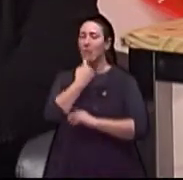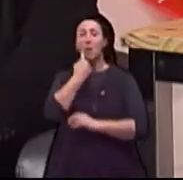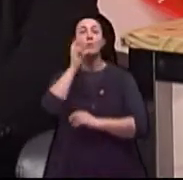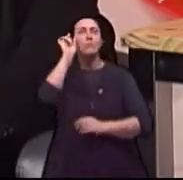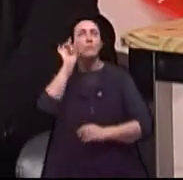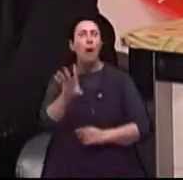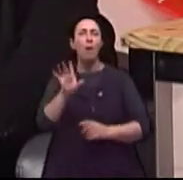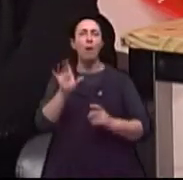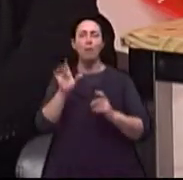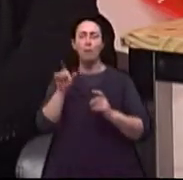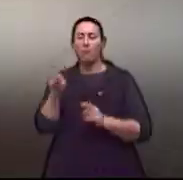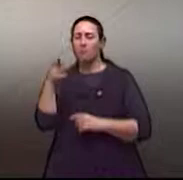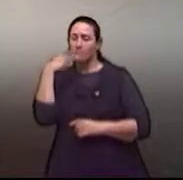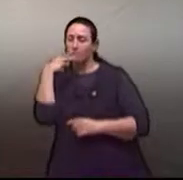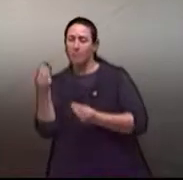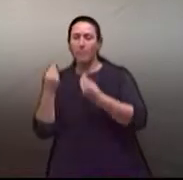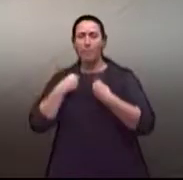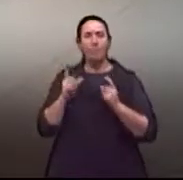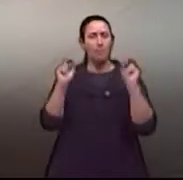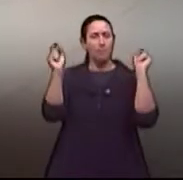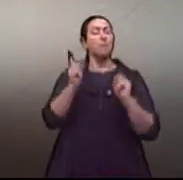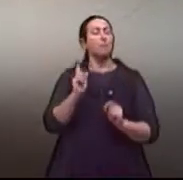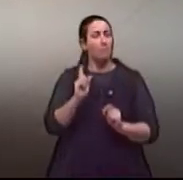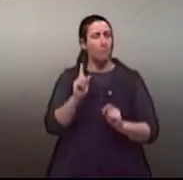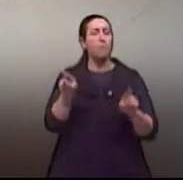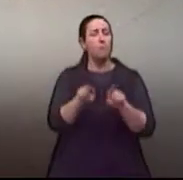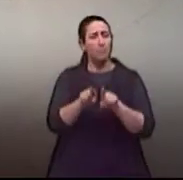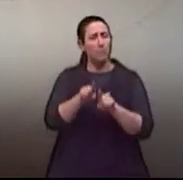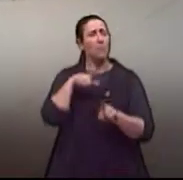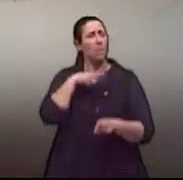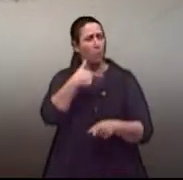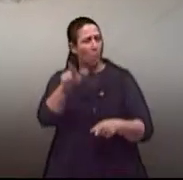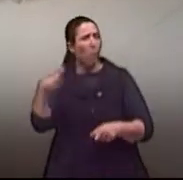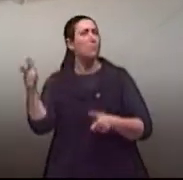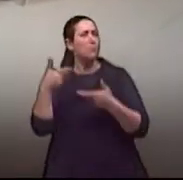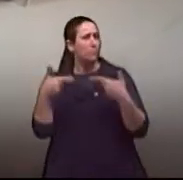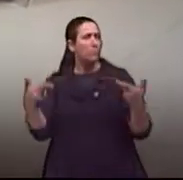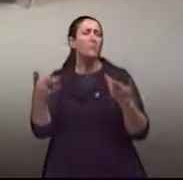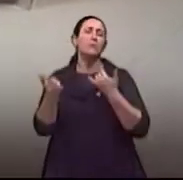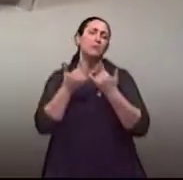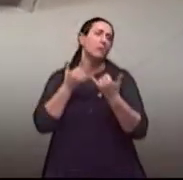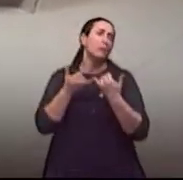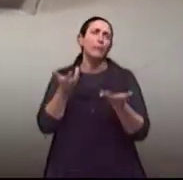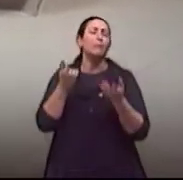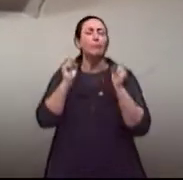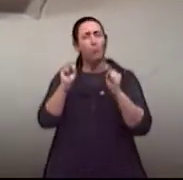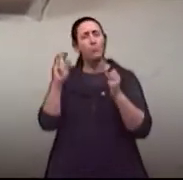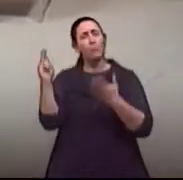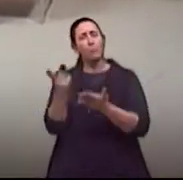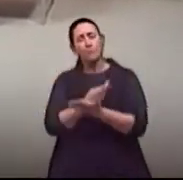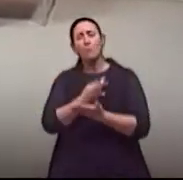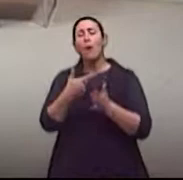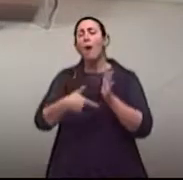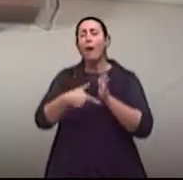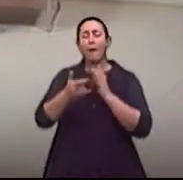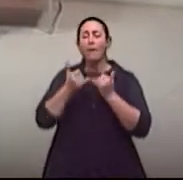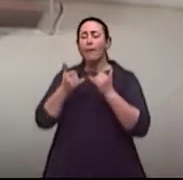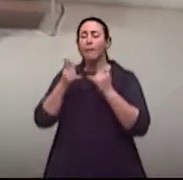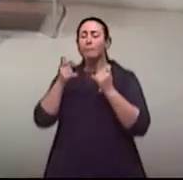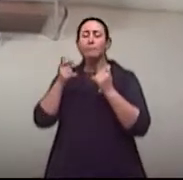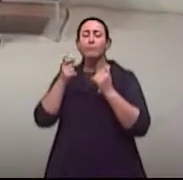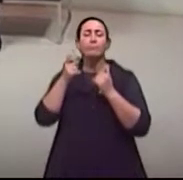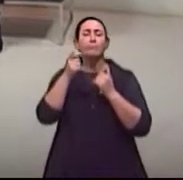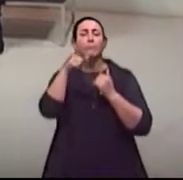hoje em dia a gente sabe que tem outras lesões outros meios né que vão surgir lesões com pré-cancerígenas ou cancerígenas